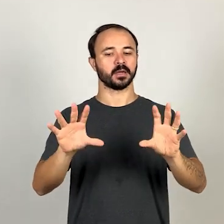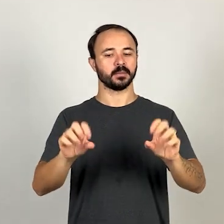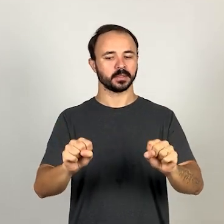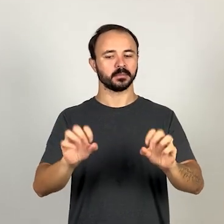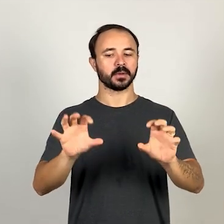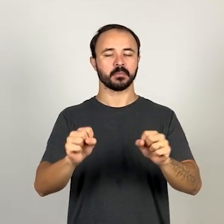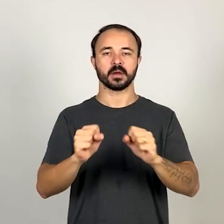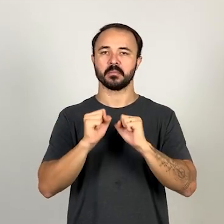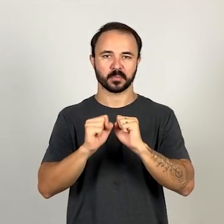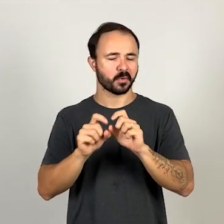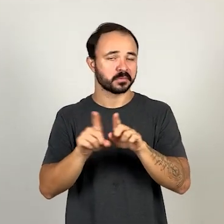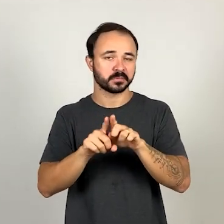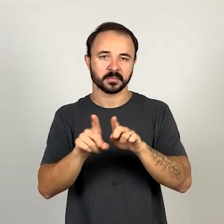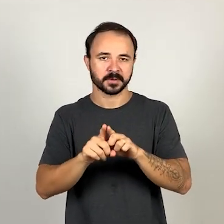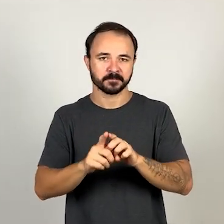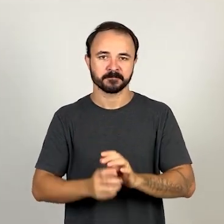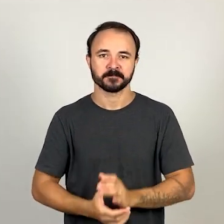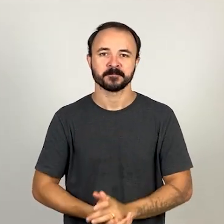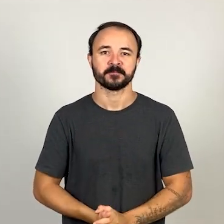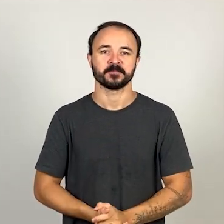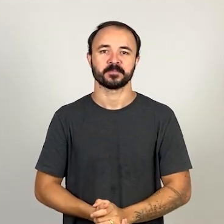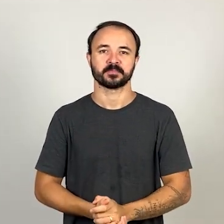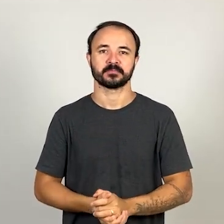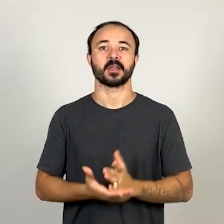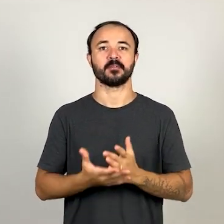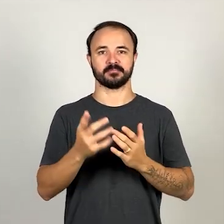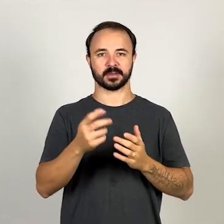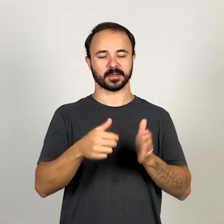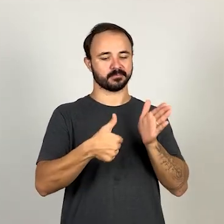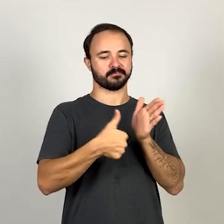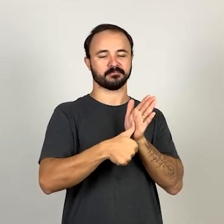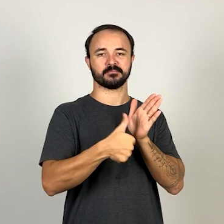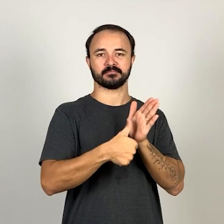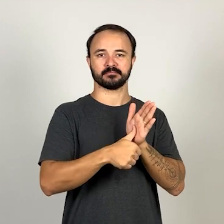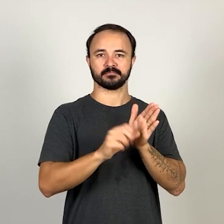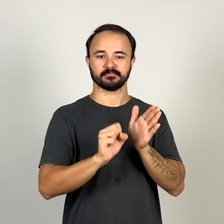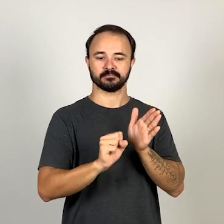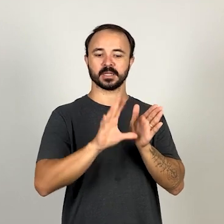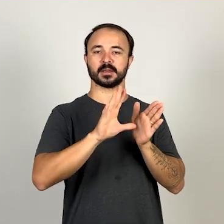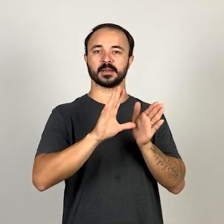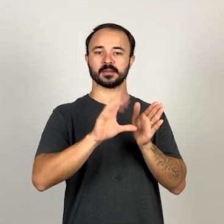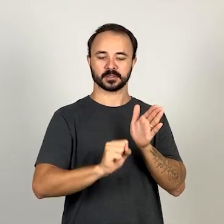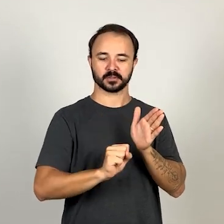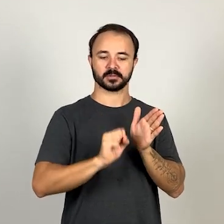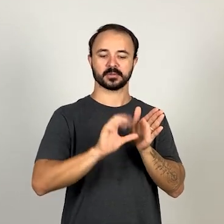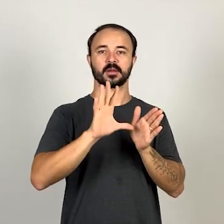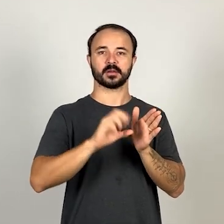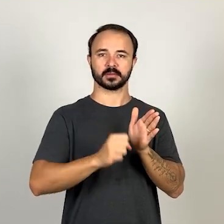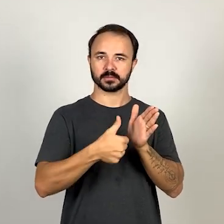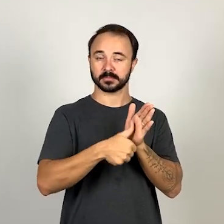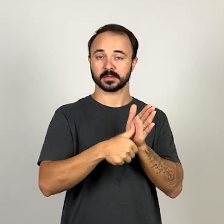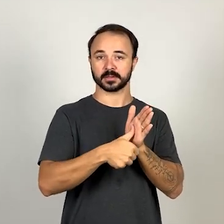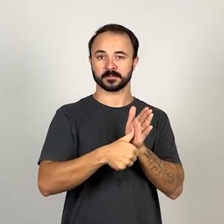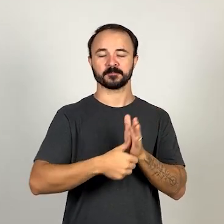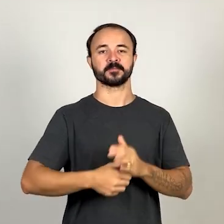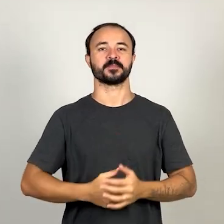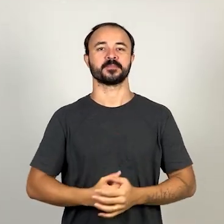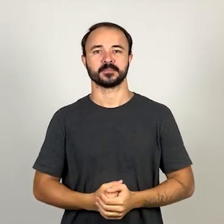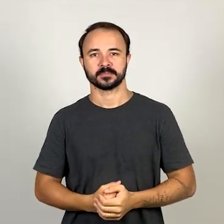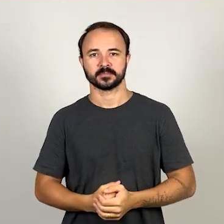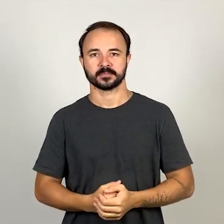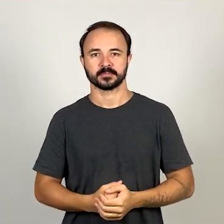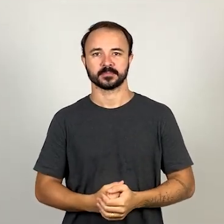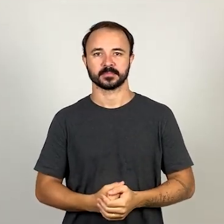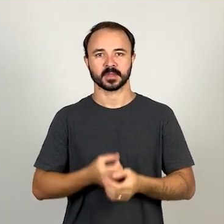só que dessa vez nós temos a chave que liga e desliga essa corrente. Essa chave ela está no modo desligado, por